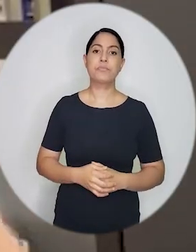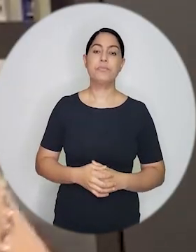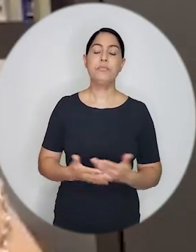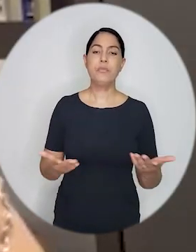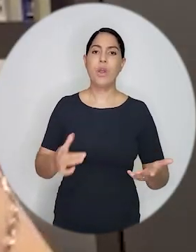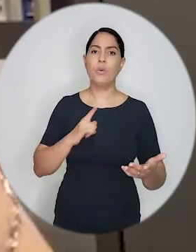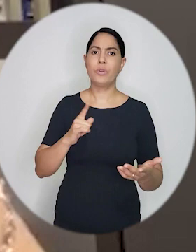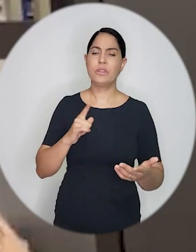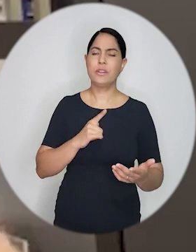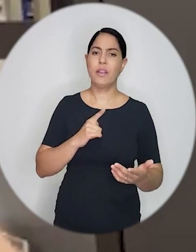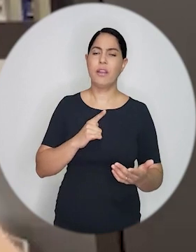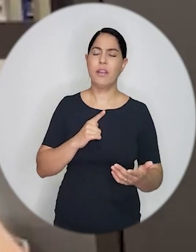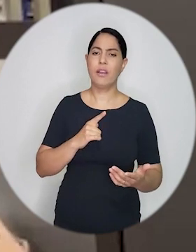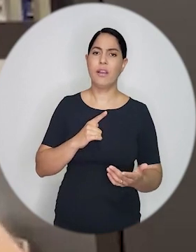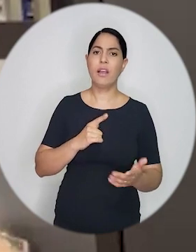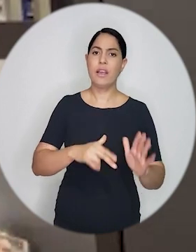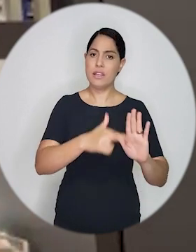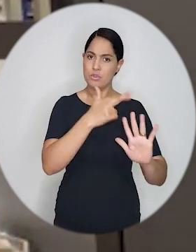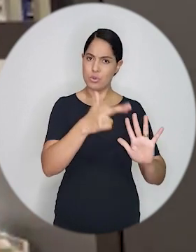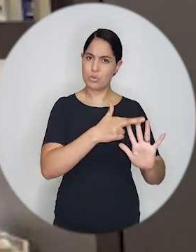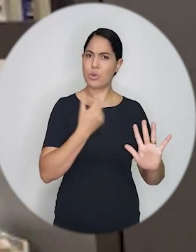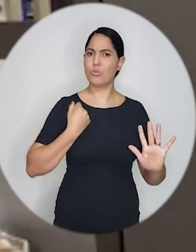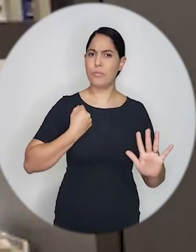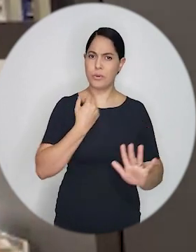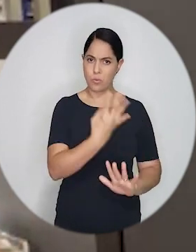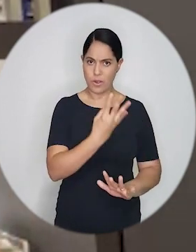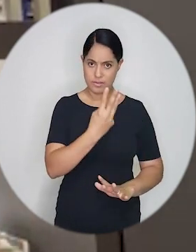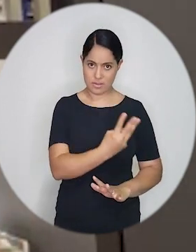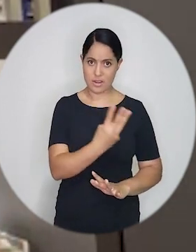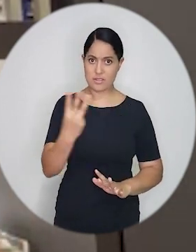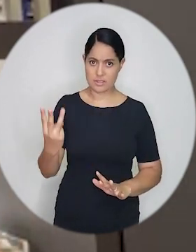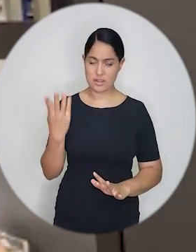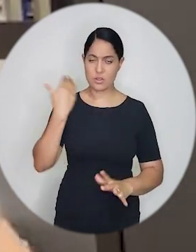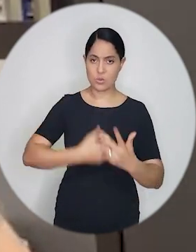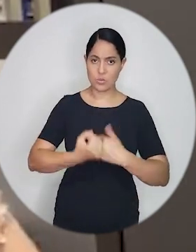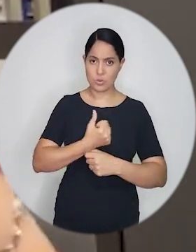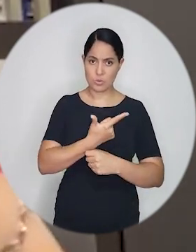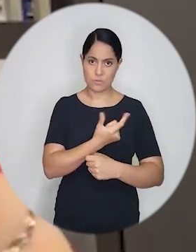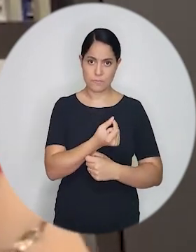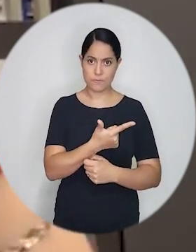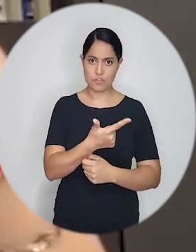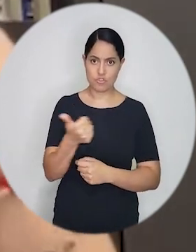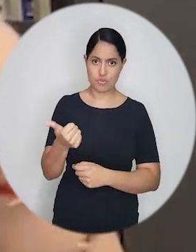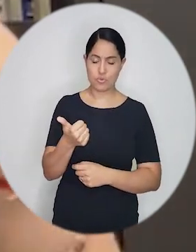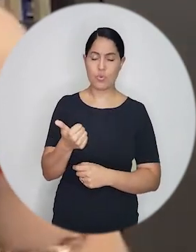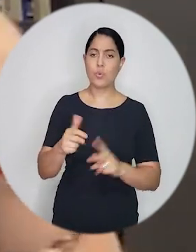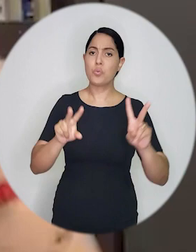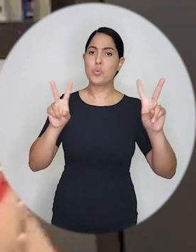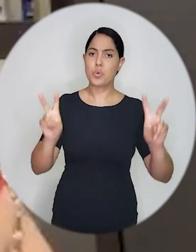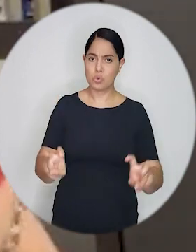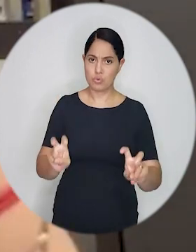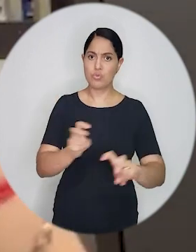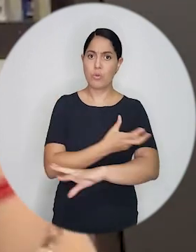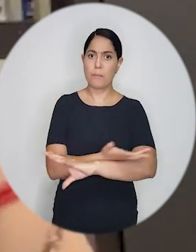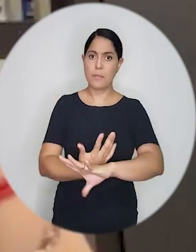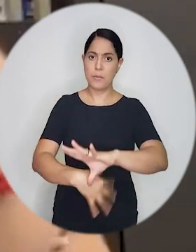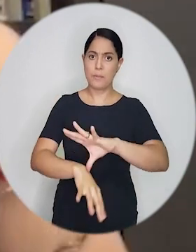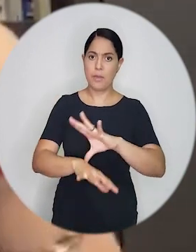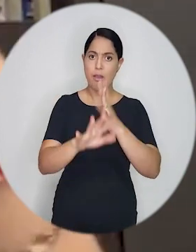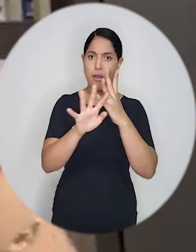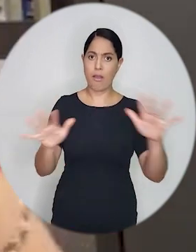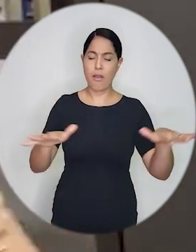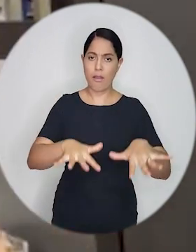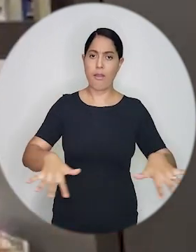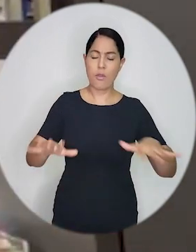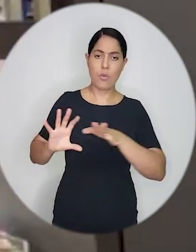o CNJ editou uma resolução, a Resolução 433, que trata da instituição de uma política de meio